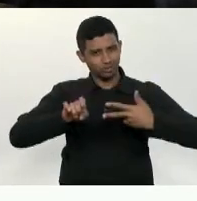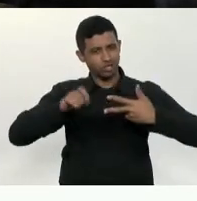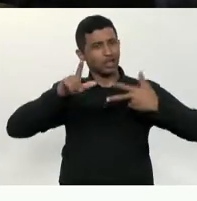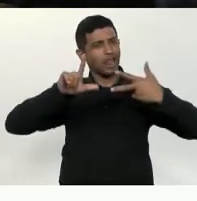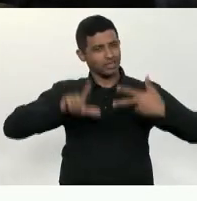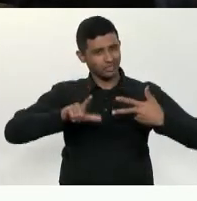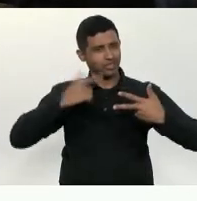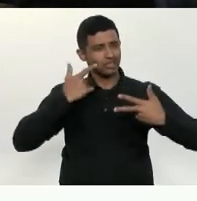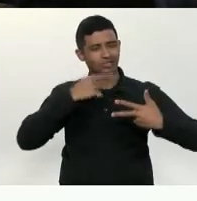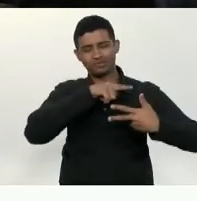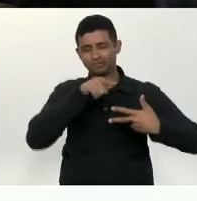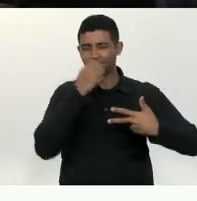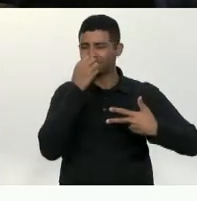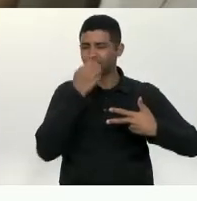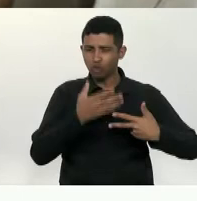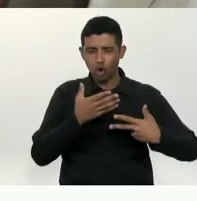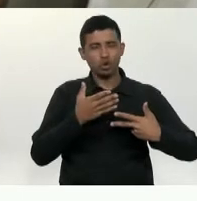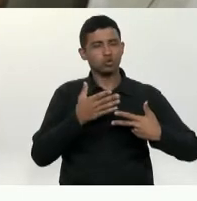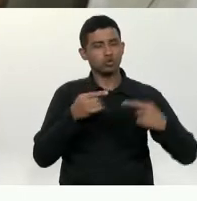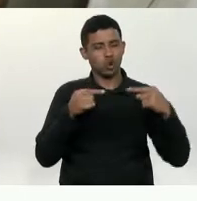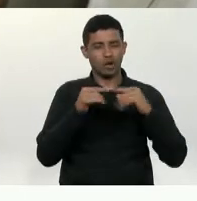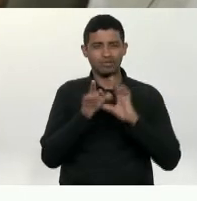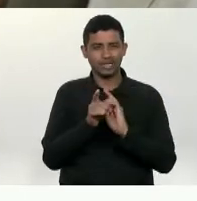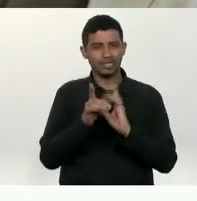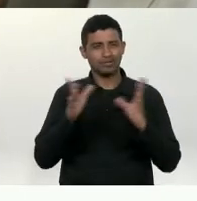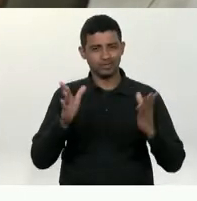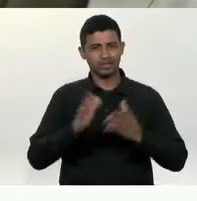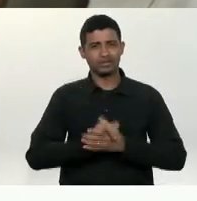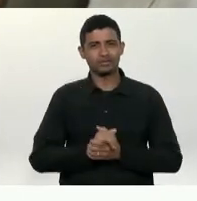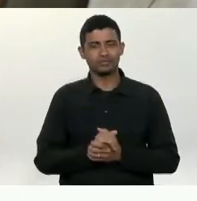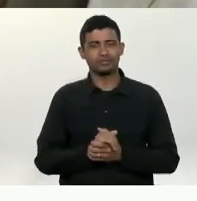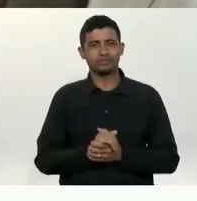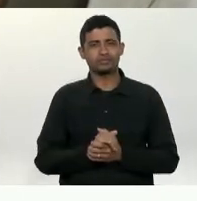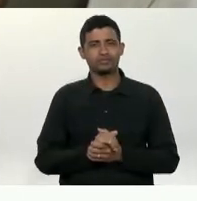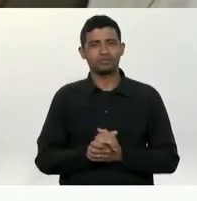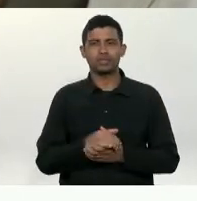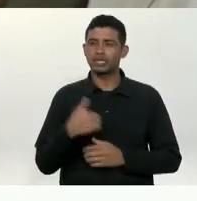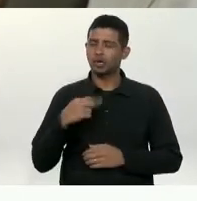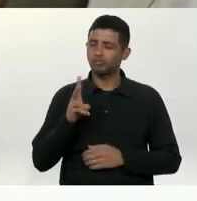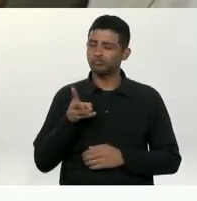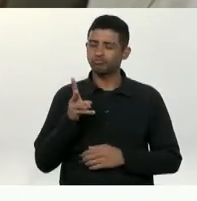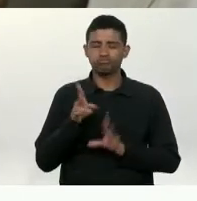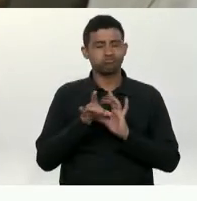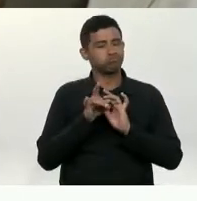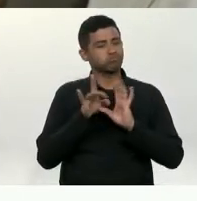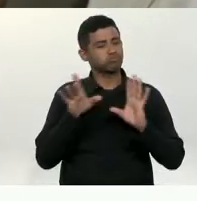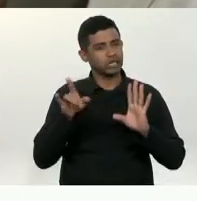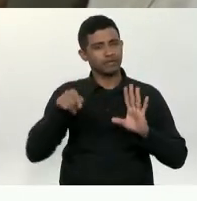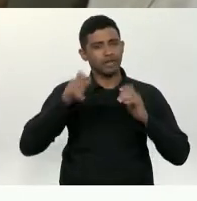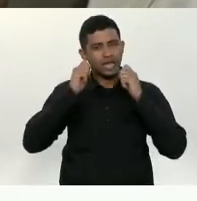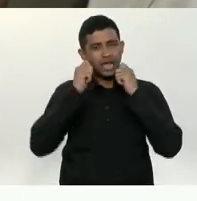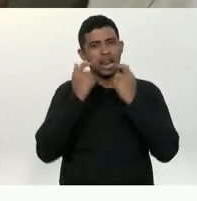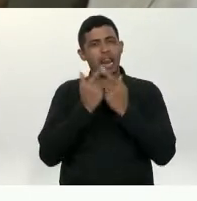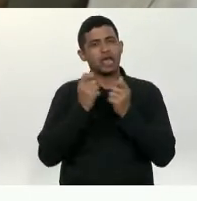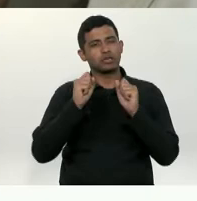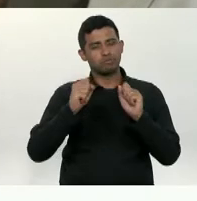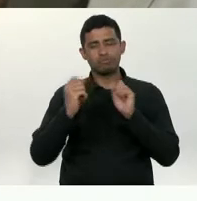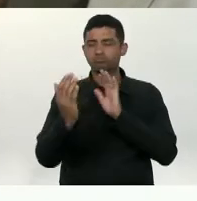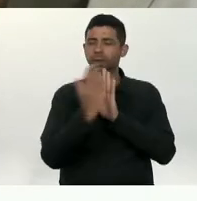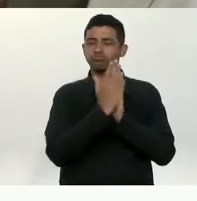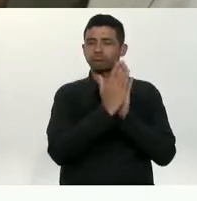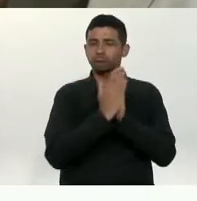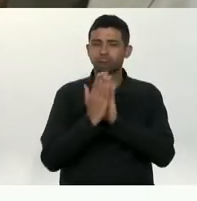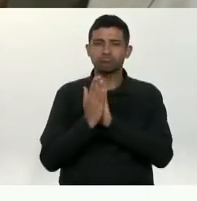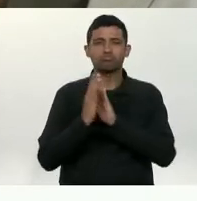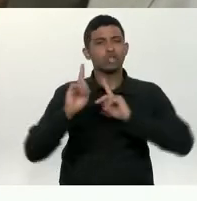componente nerval da democracia e que eu continuo à disposição desse Parlamento. Hoje, mais tarde, comparecerei